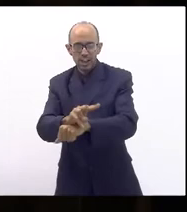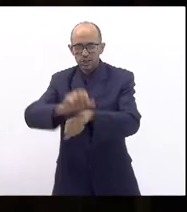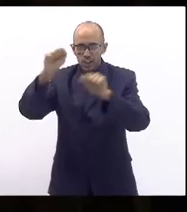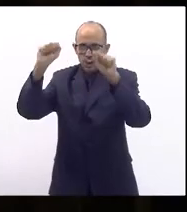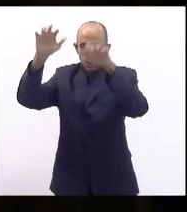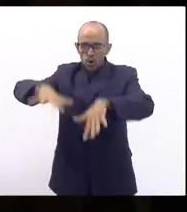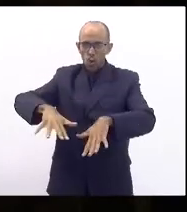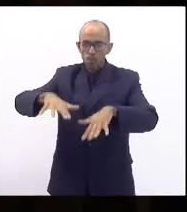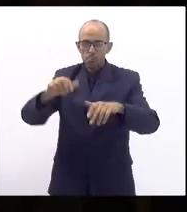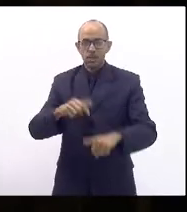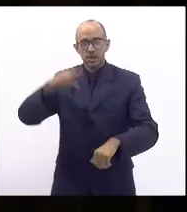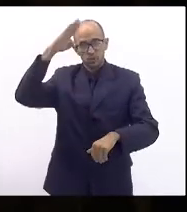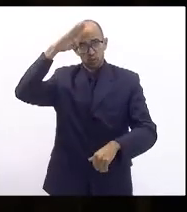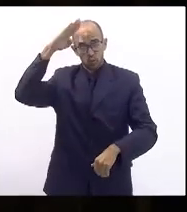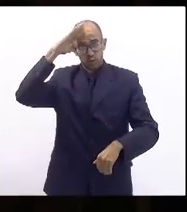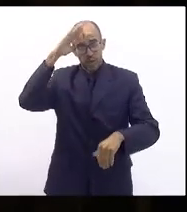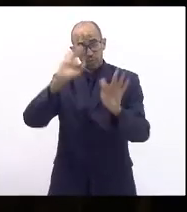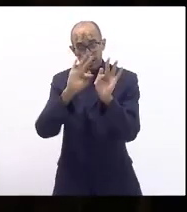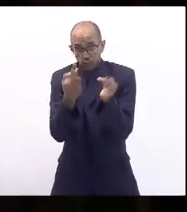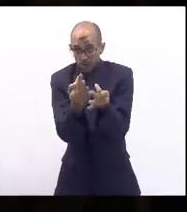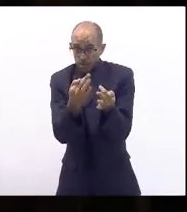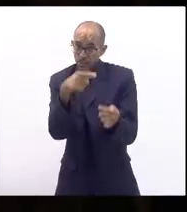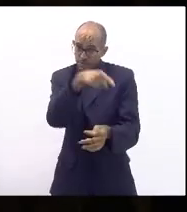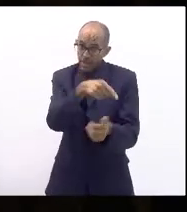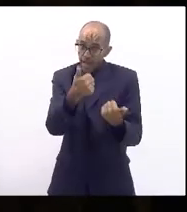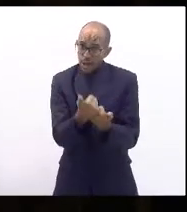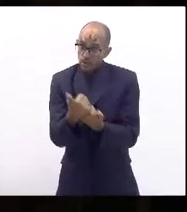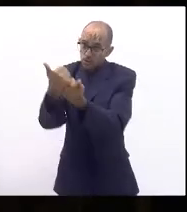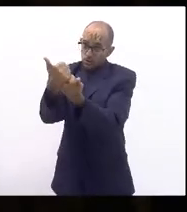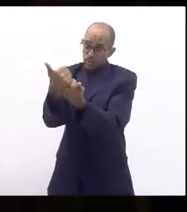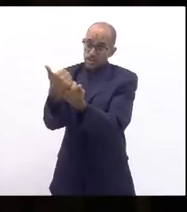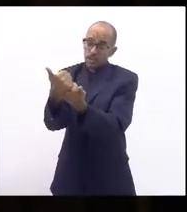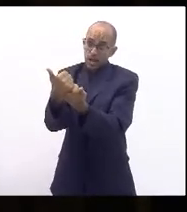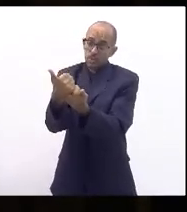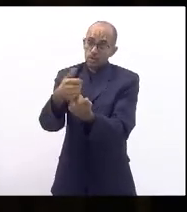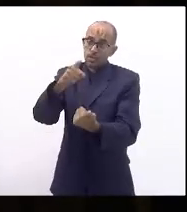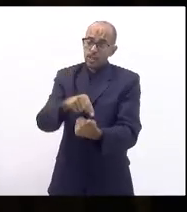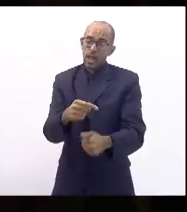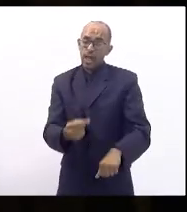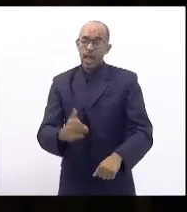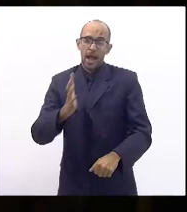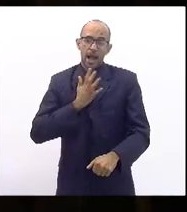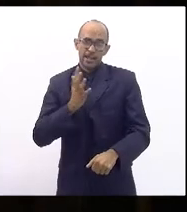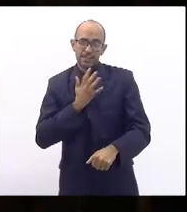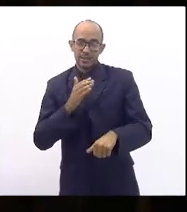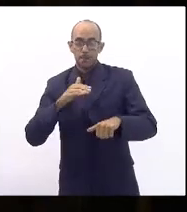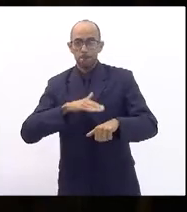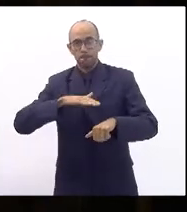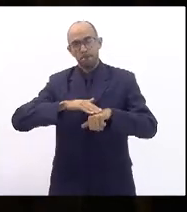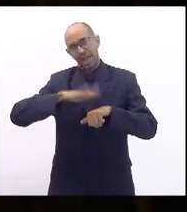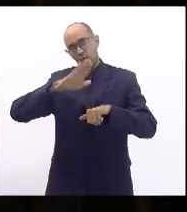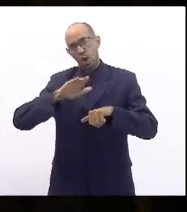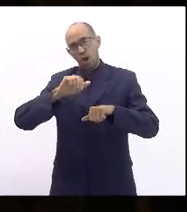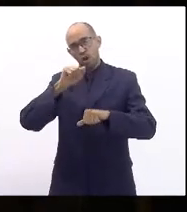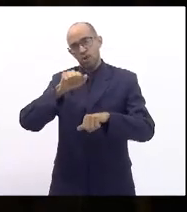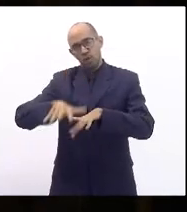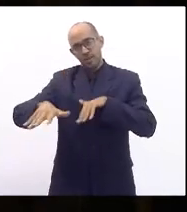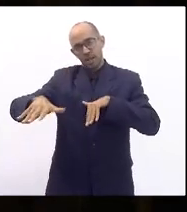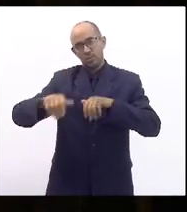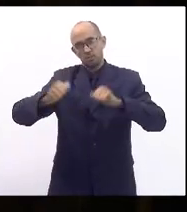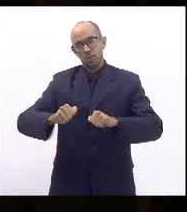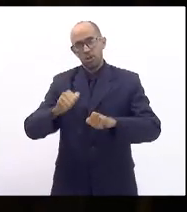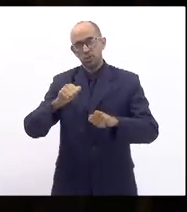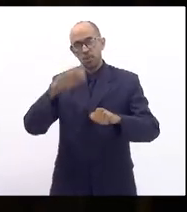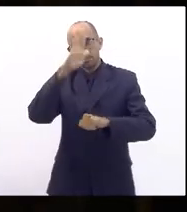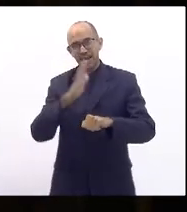soldados e suas famílias pois são eles o sustentáculo e o maior tesouro de um exército pode ter Brasil